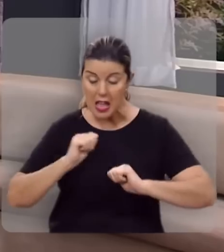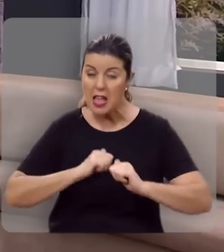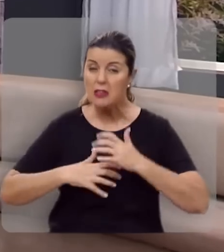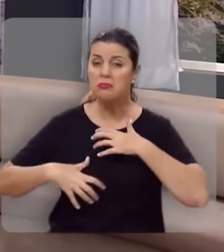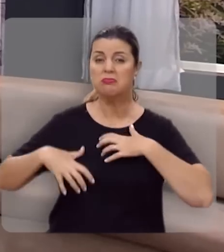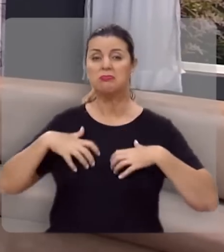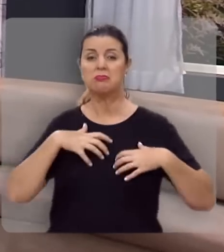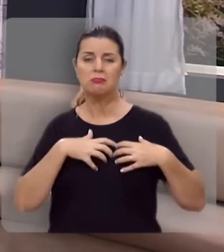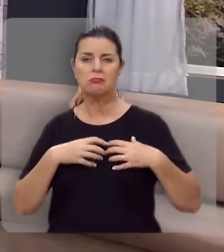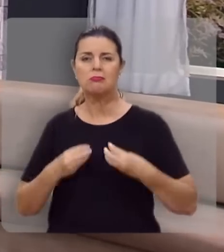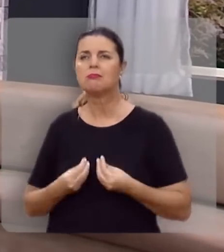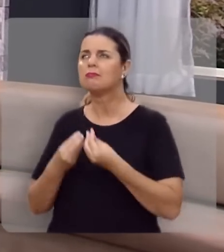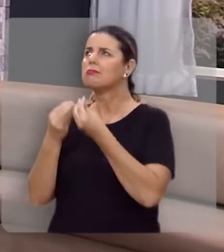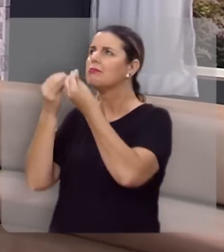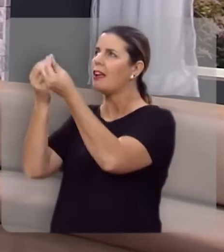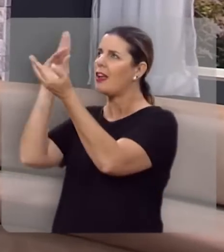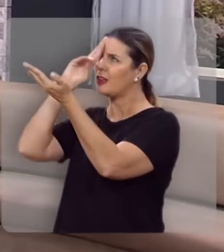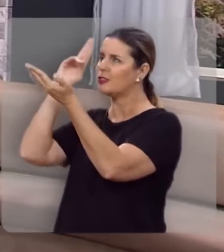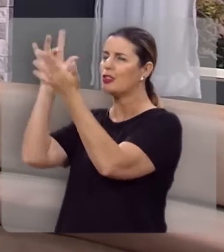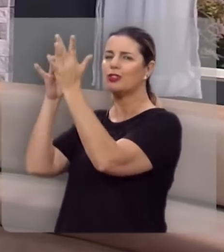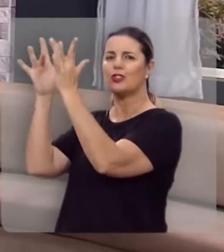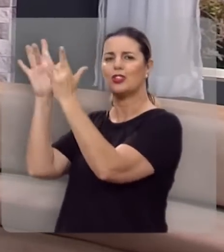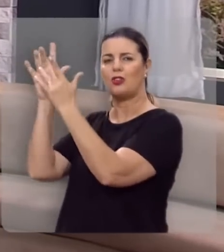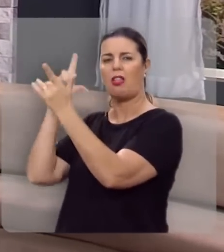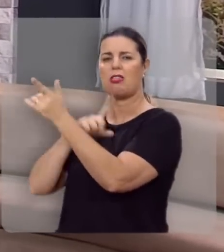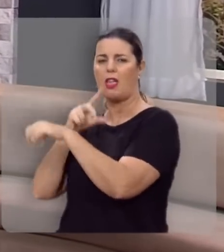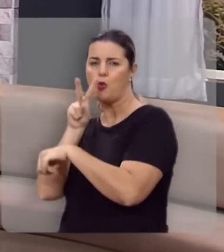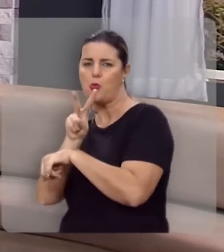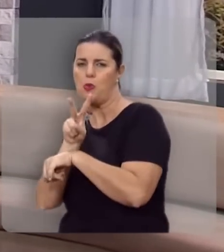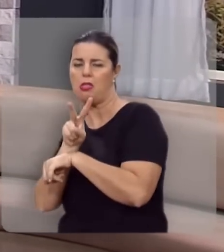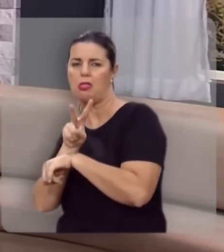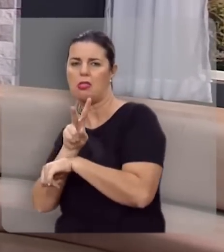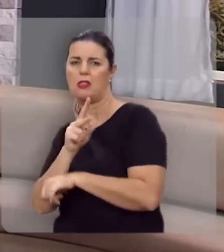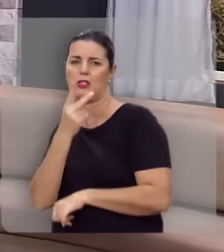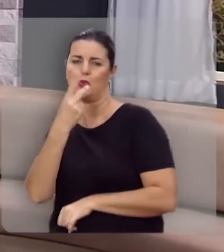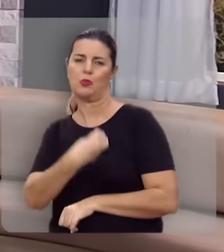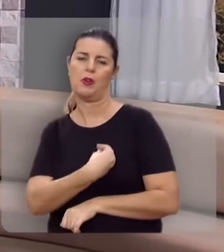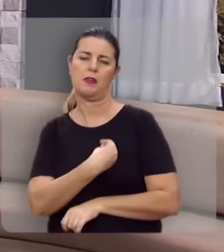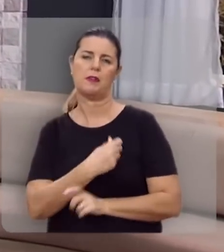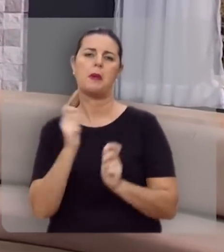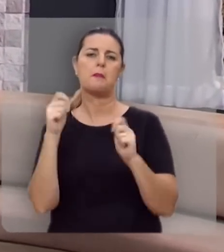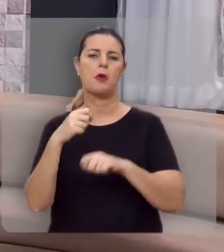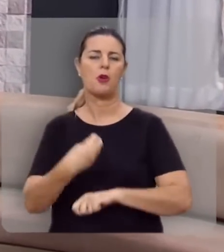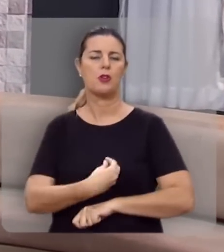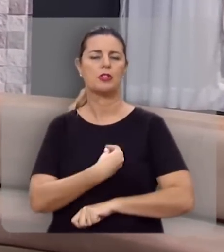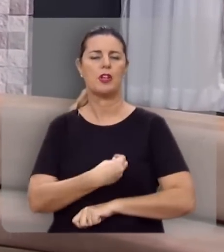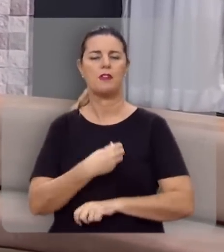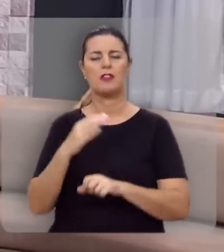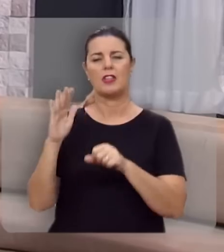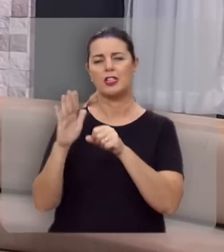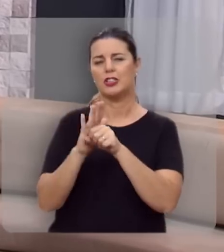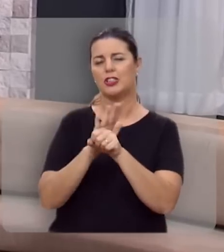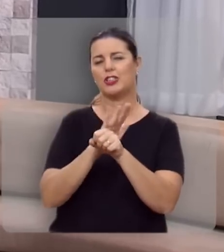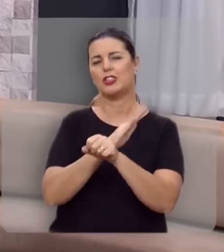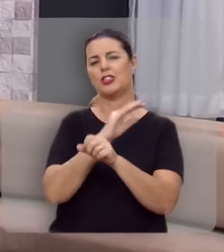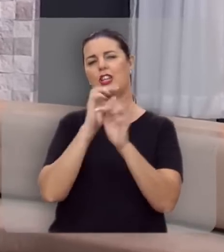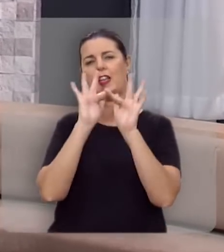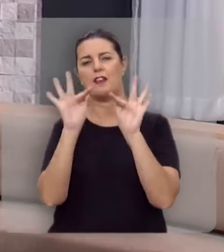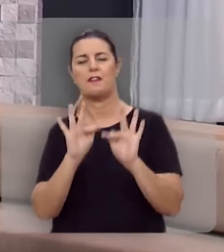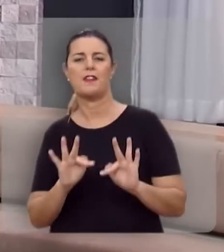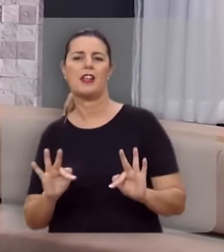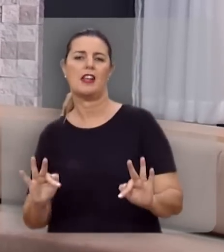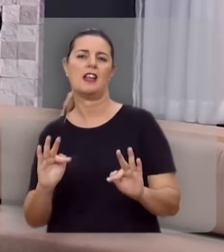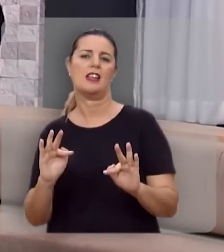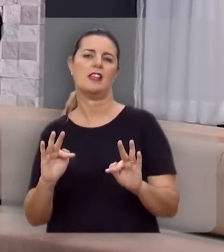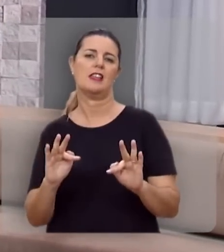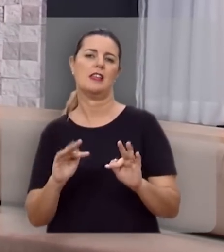fardo da ansiedade aos pés do Senhor Jesus. Ele tem cuidado de você. Você pode viver uma vida plena, maiúscula,